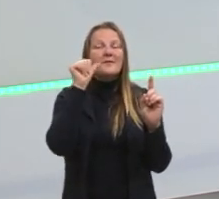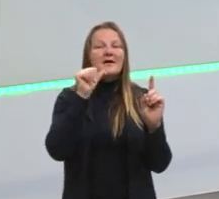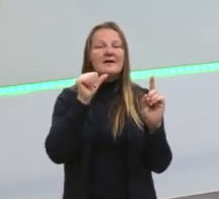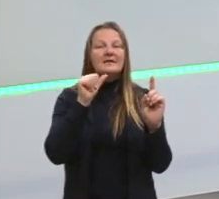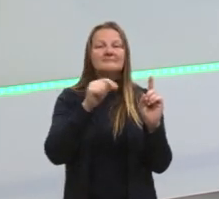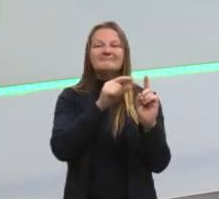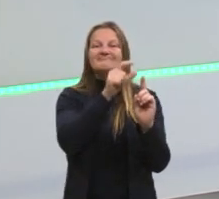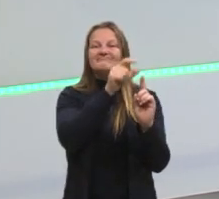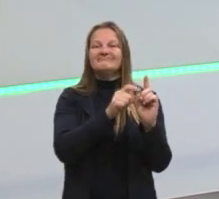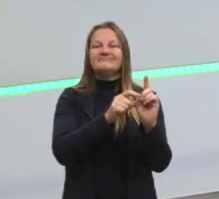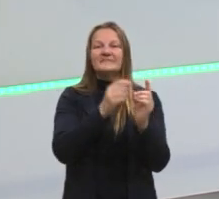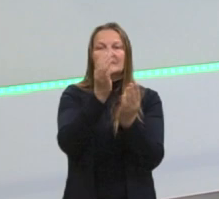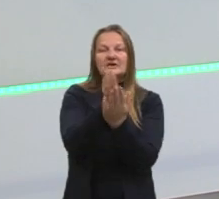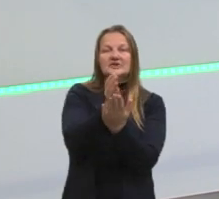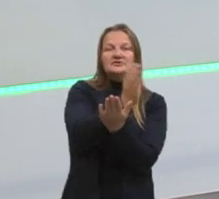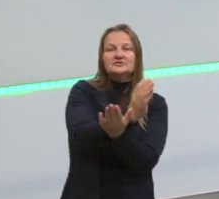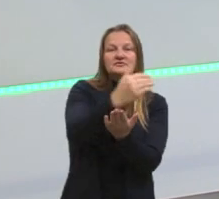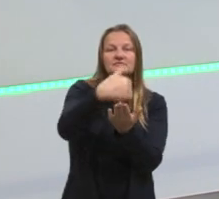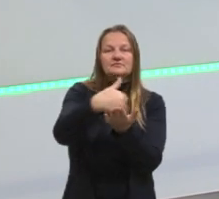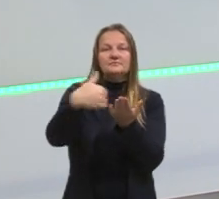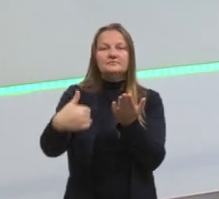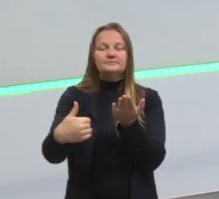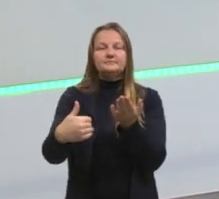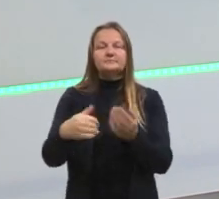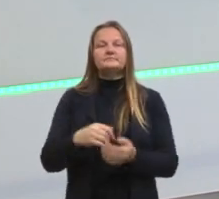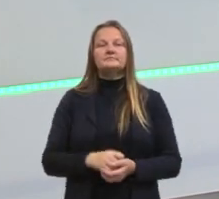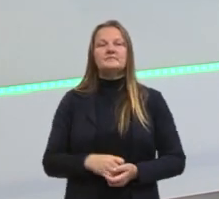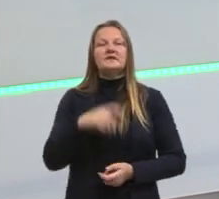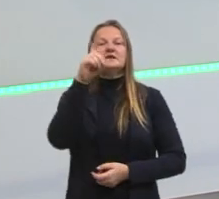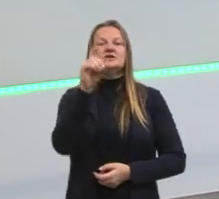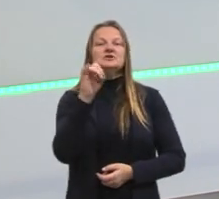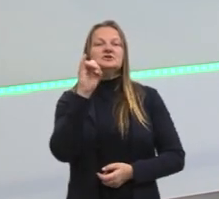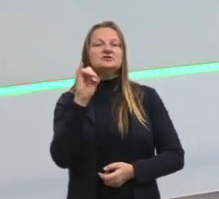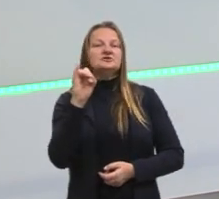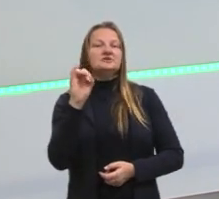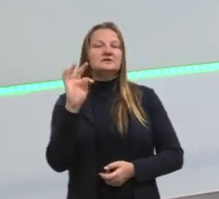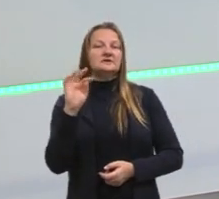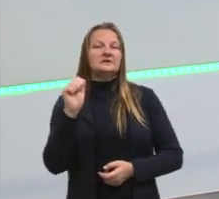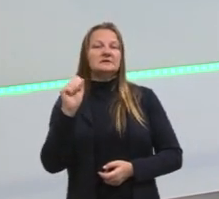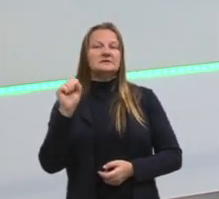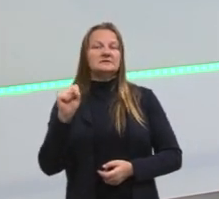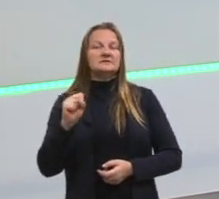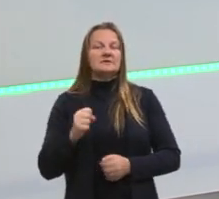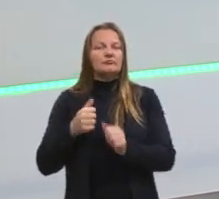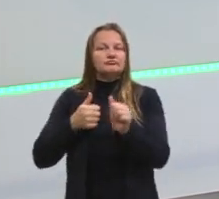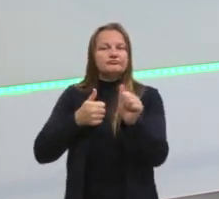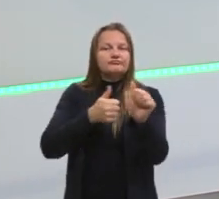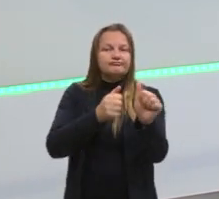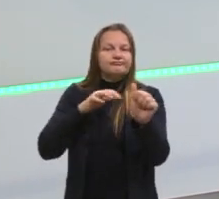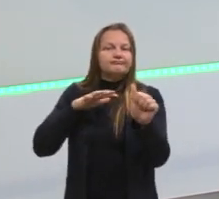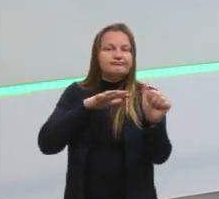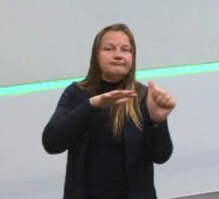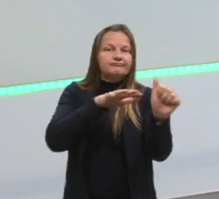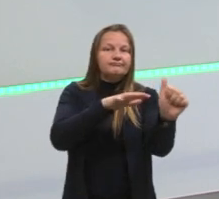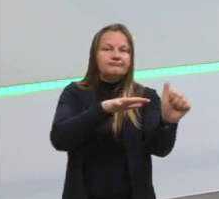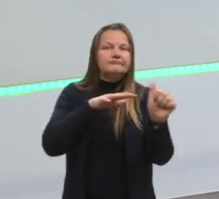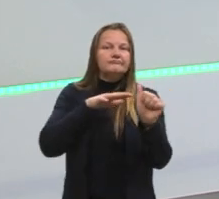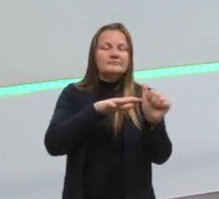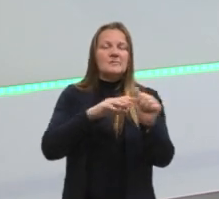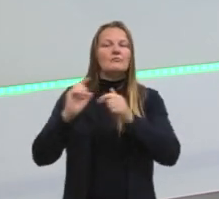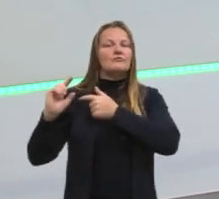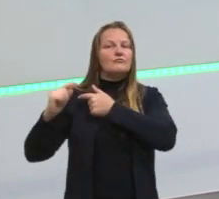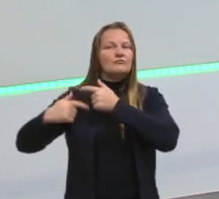aí então ele divide tá então nós deveríamos ser xitas então nós deveríamos é seguir né a linhagem